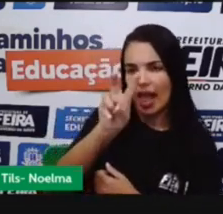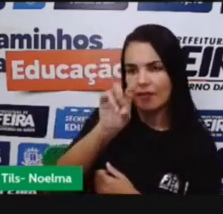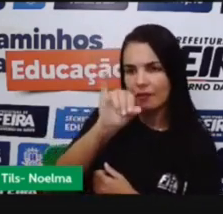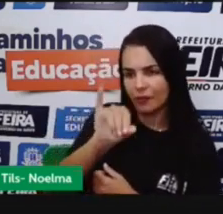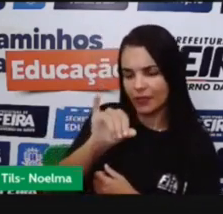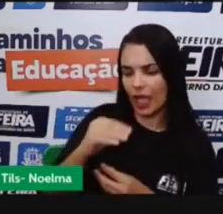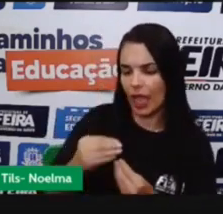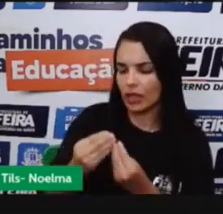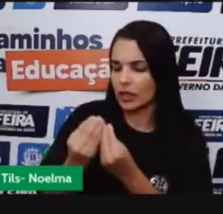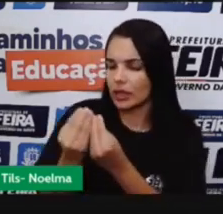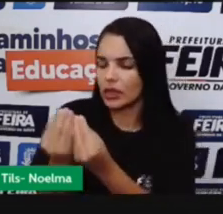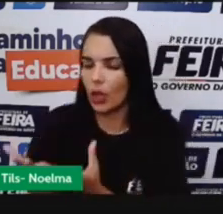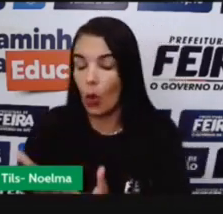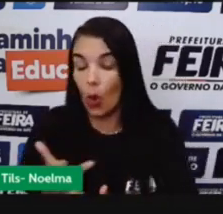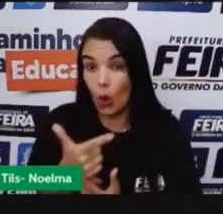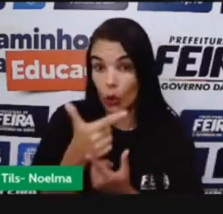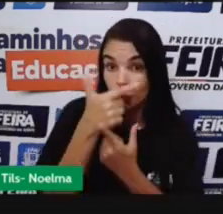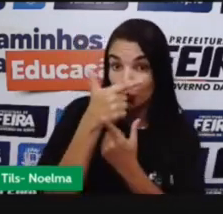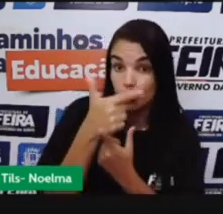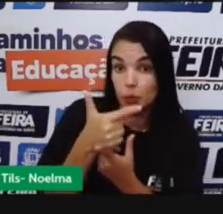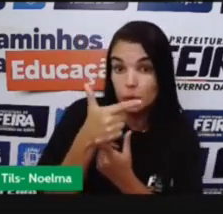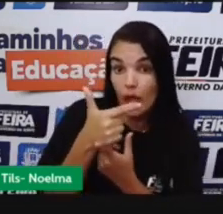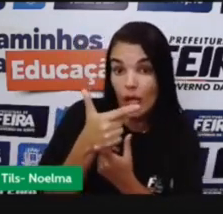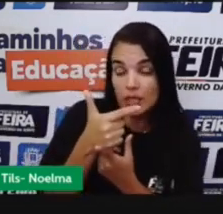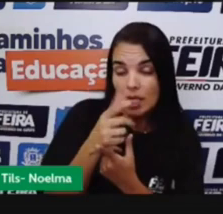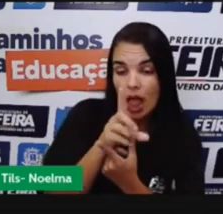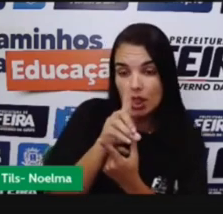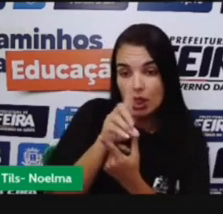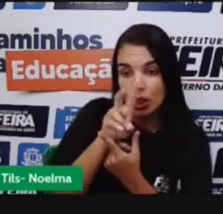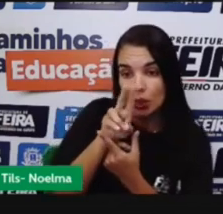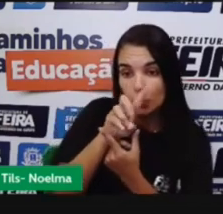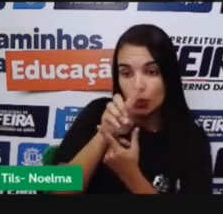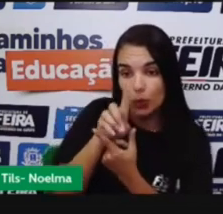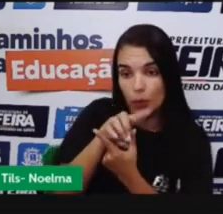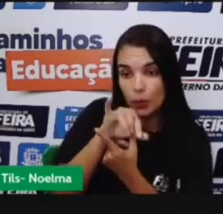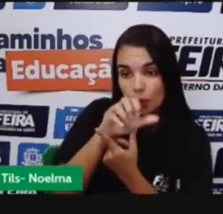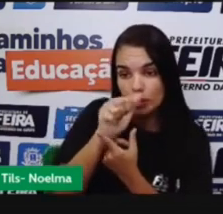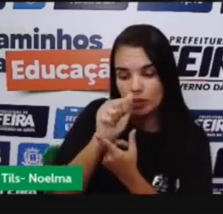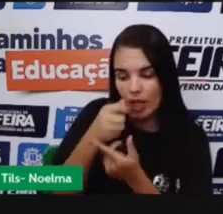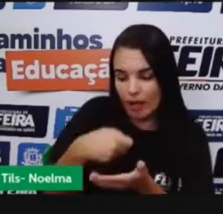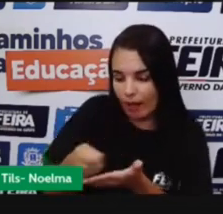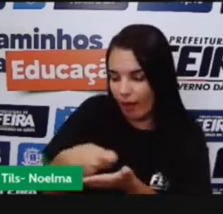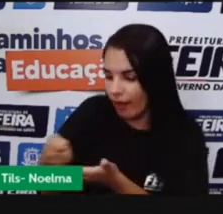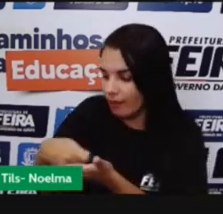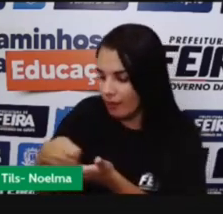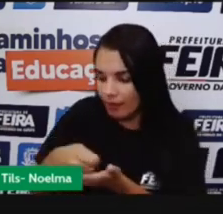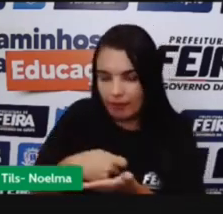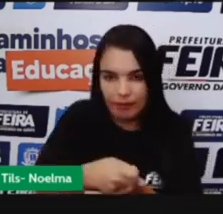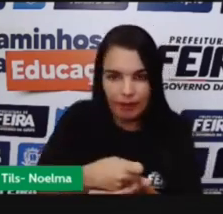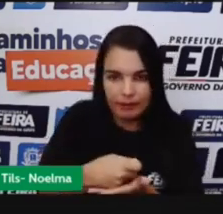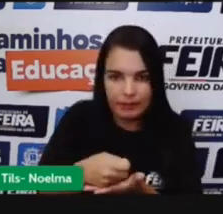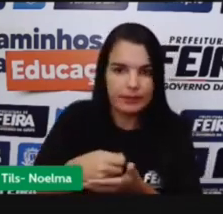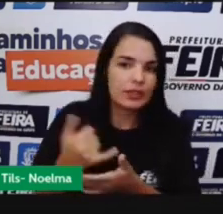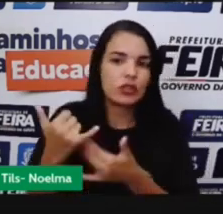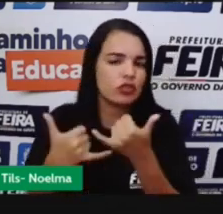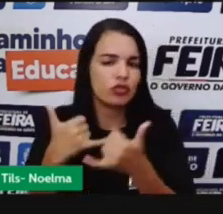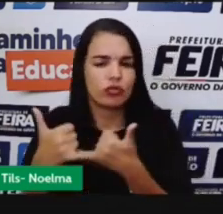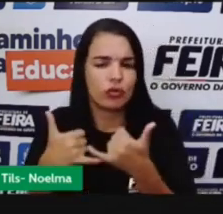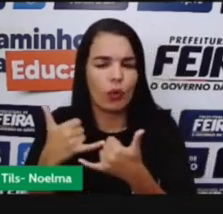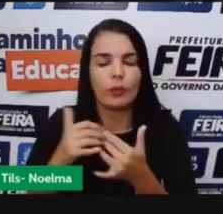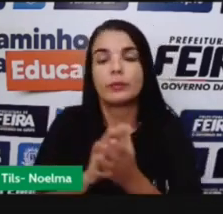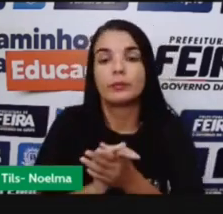de cartinhas. E ele dividiu igualmente com o irmão dele. Cartinhas de jogos,